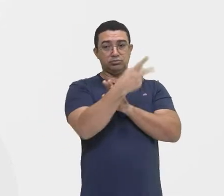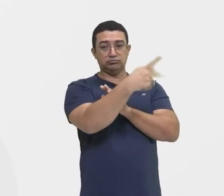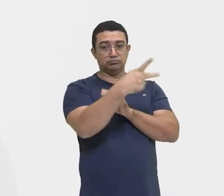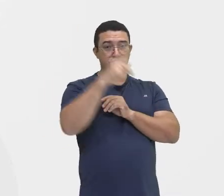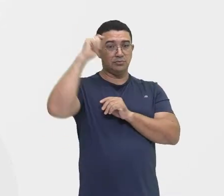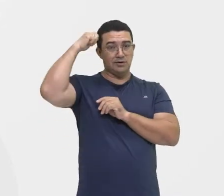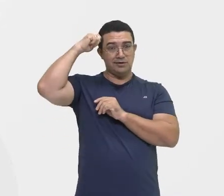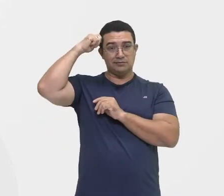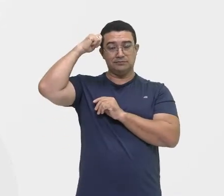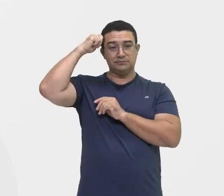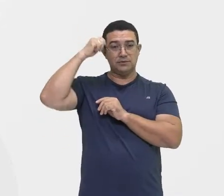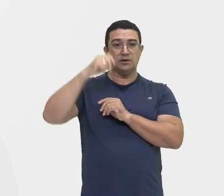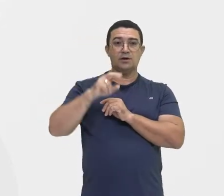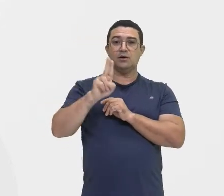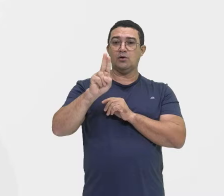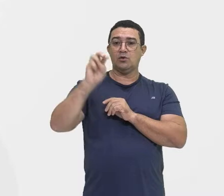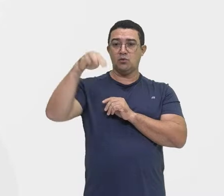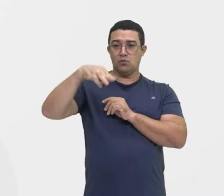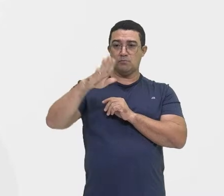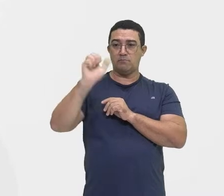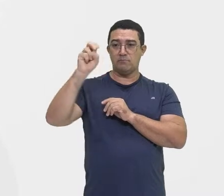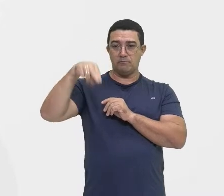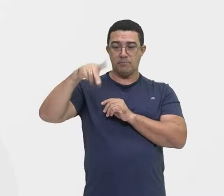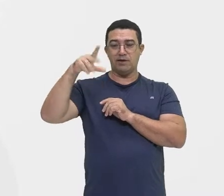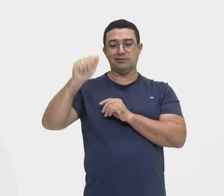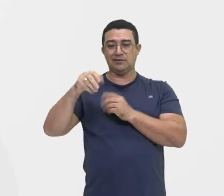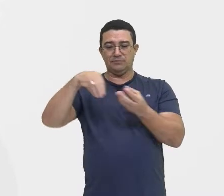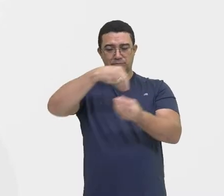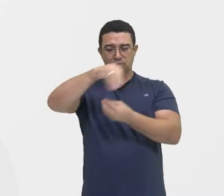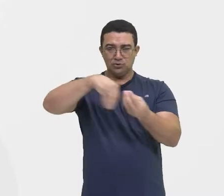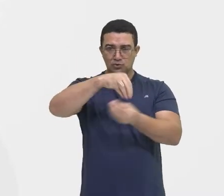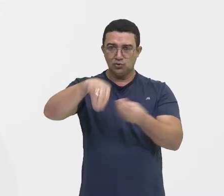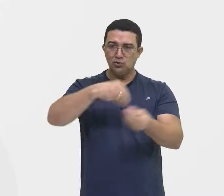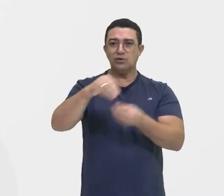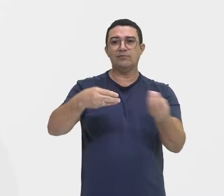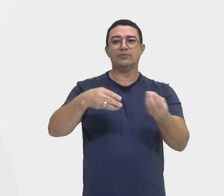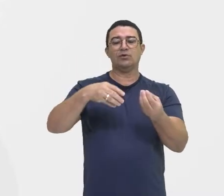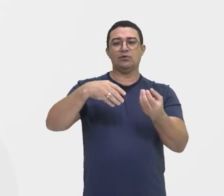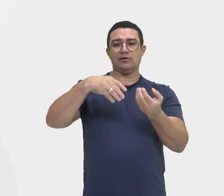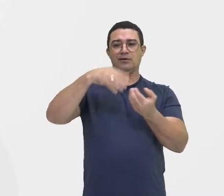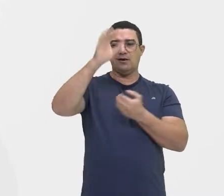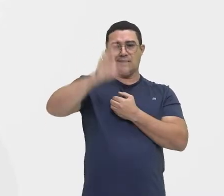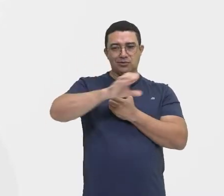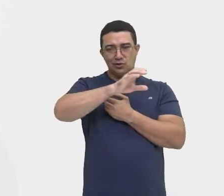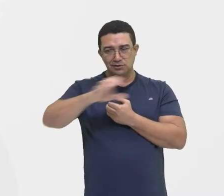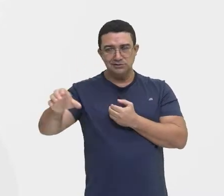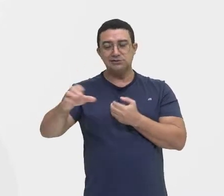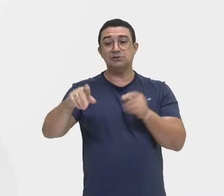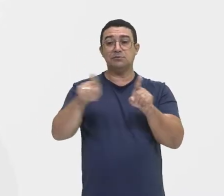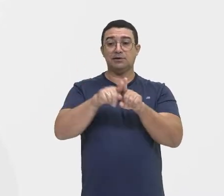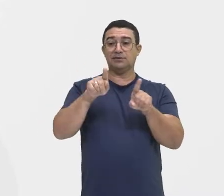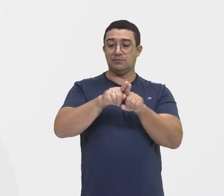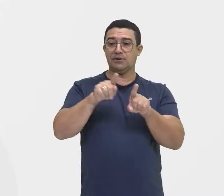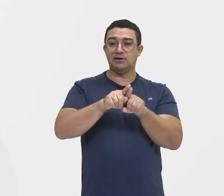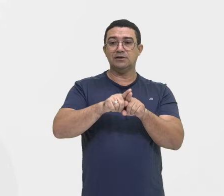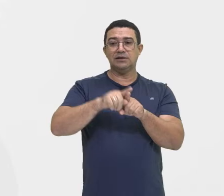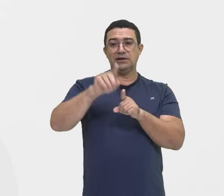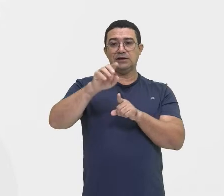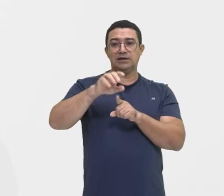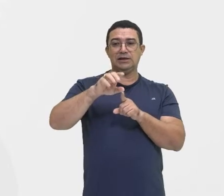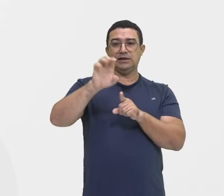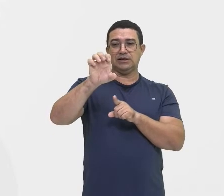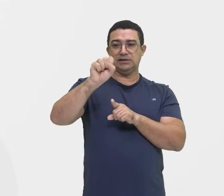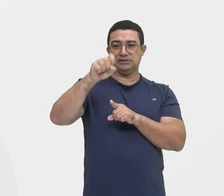forma sincrética entre o candomblé, o catolicismo e o espiritismo kardecista.